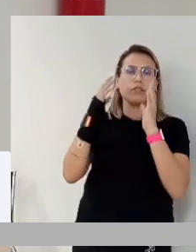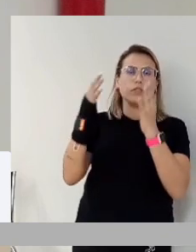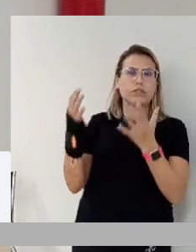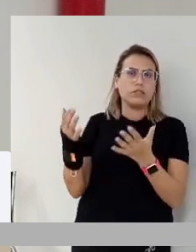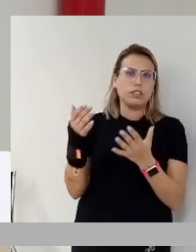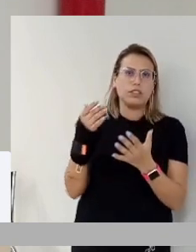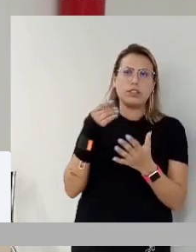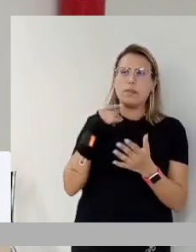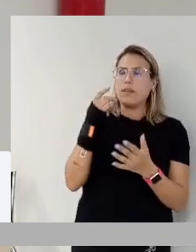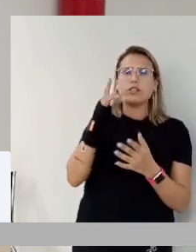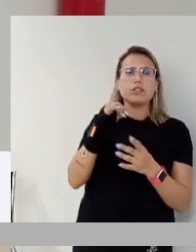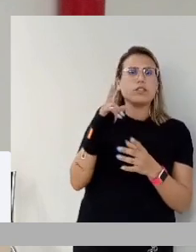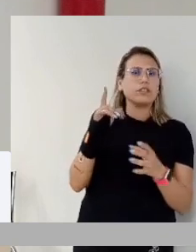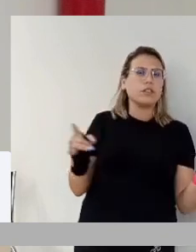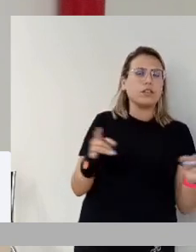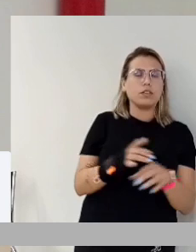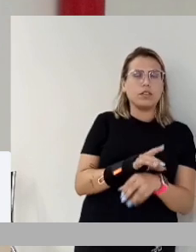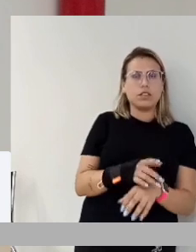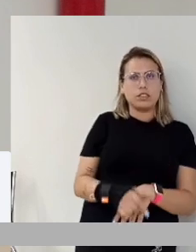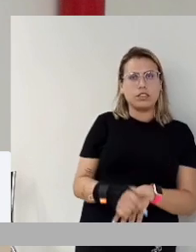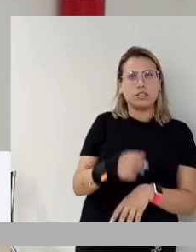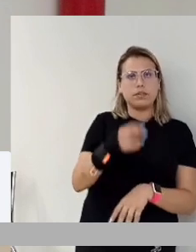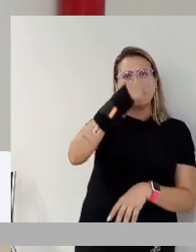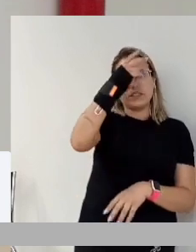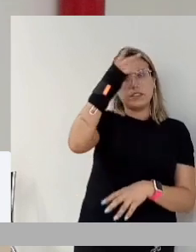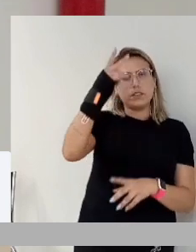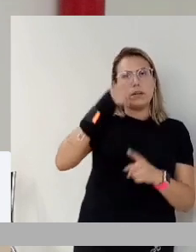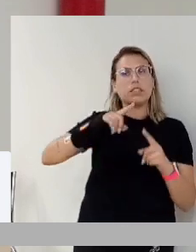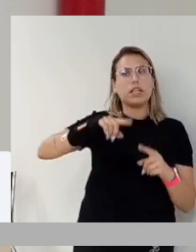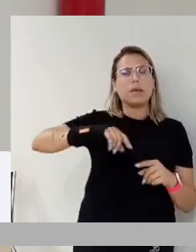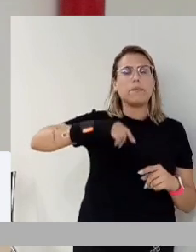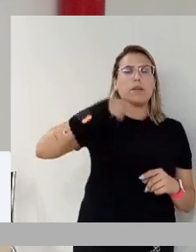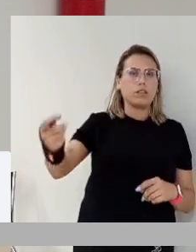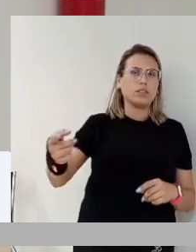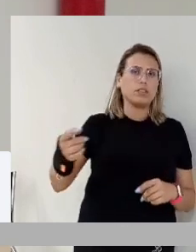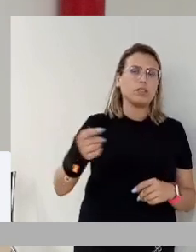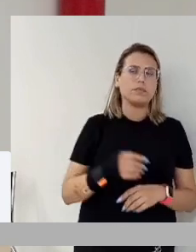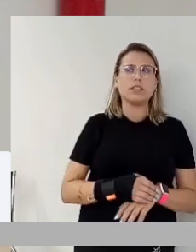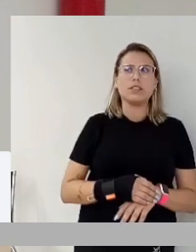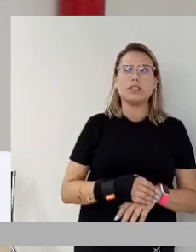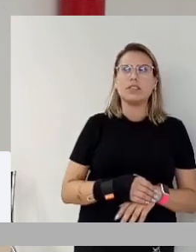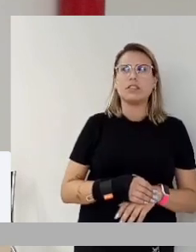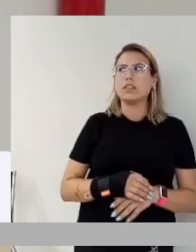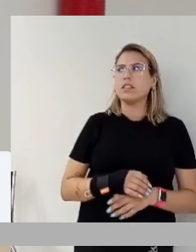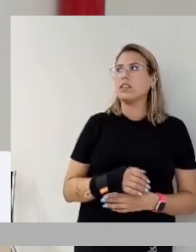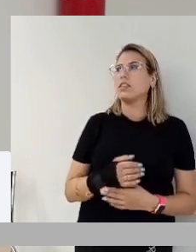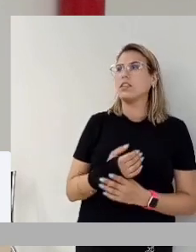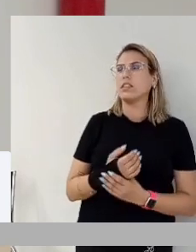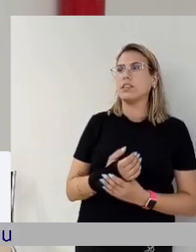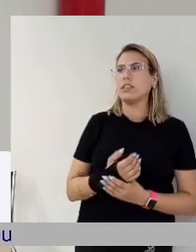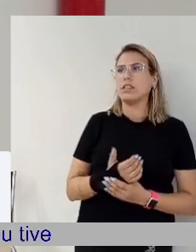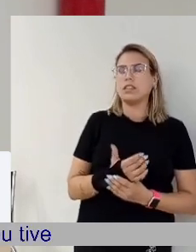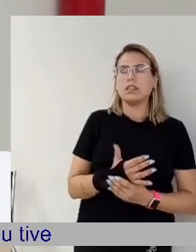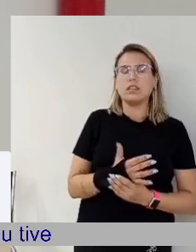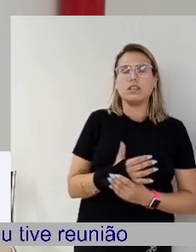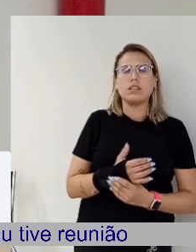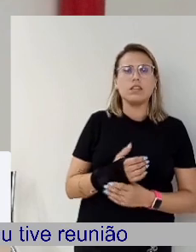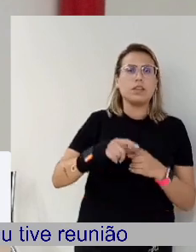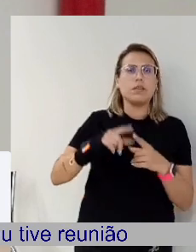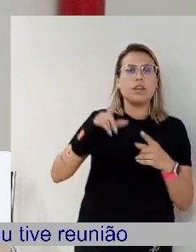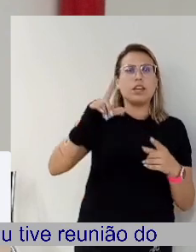gestão mas a o que a gente pode dizer que vai ser lá no alto de valdon naquele terreno loteamento ali de valdon filho